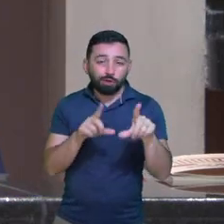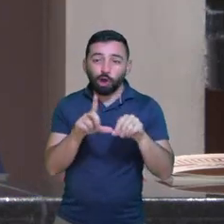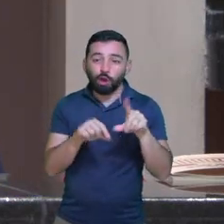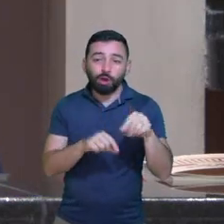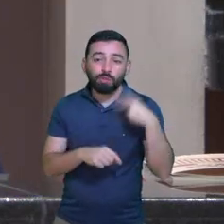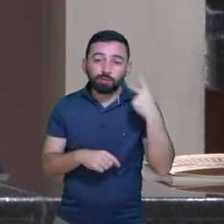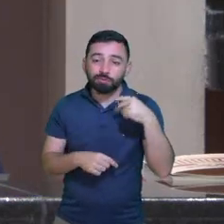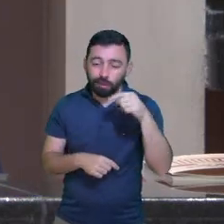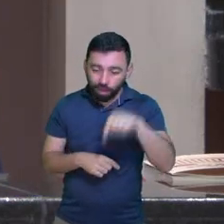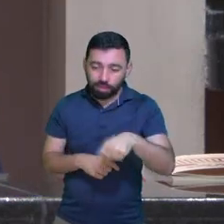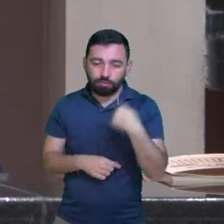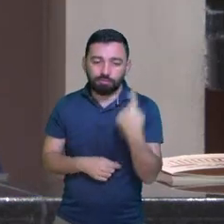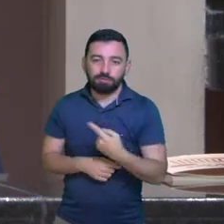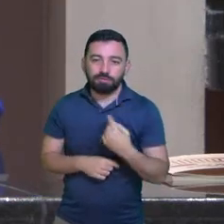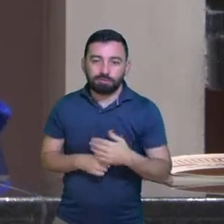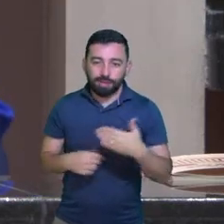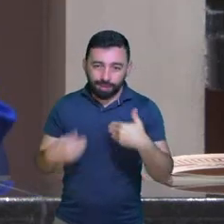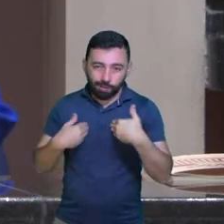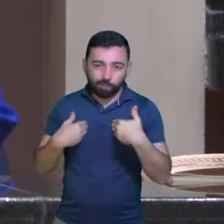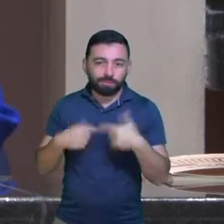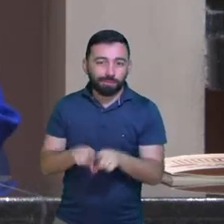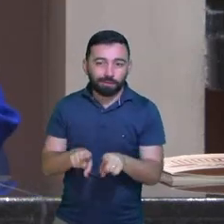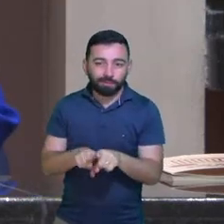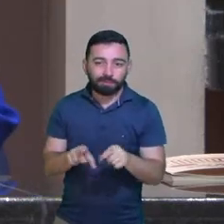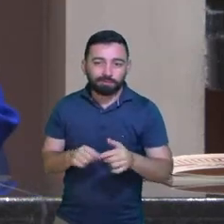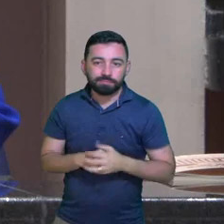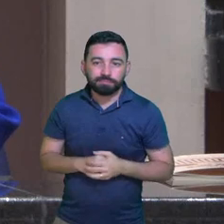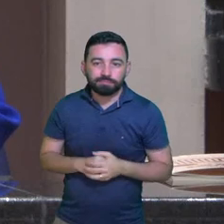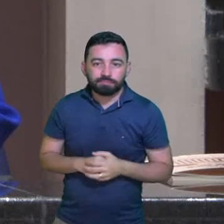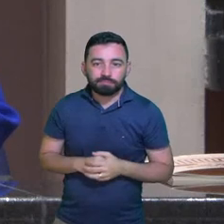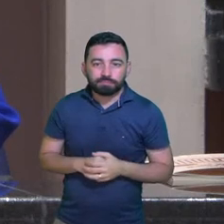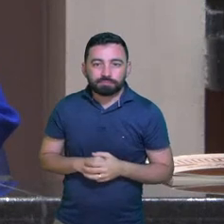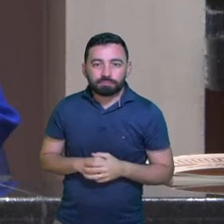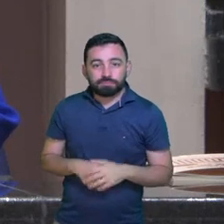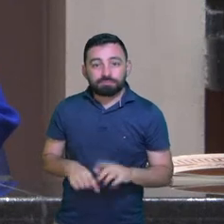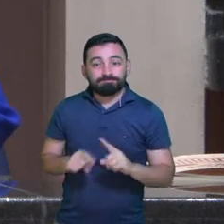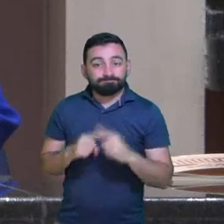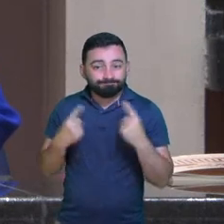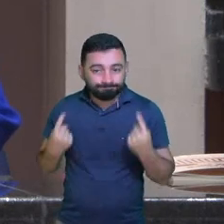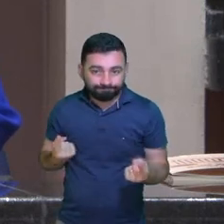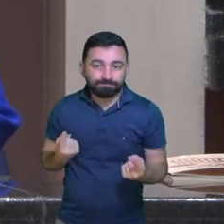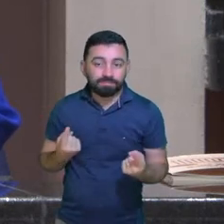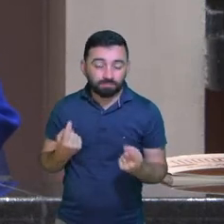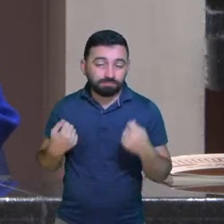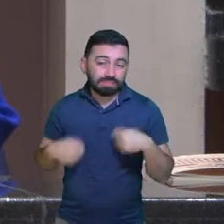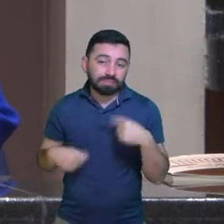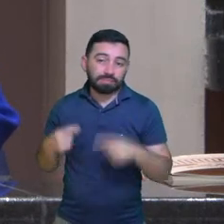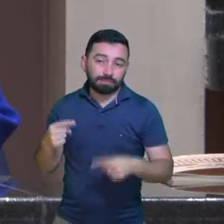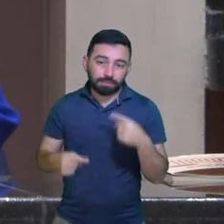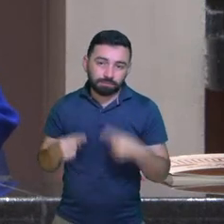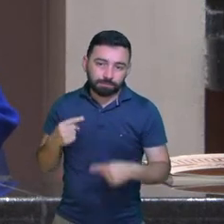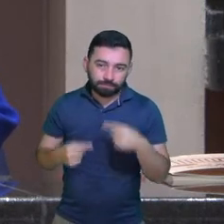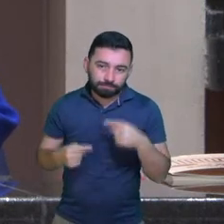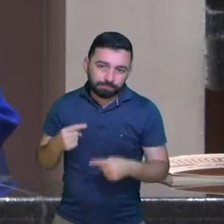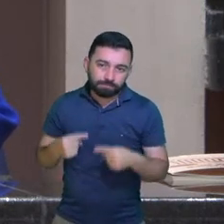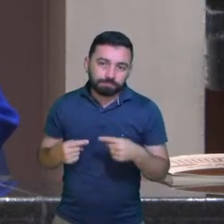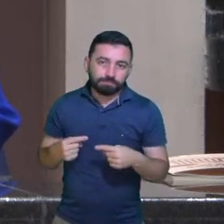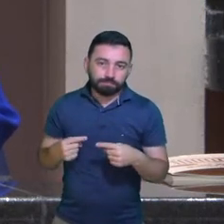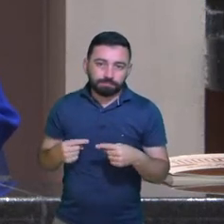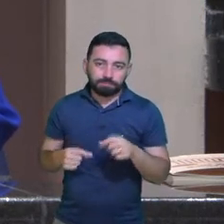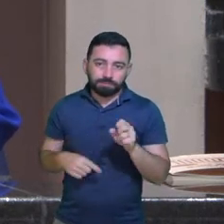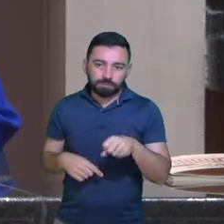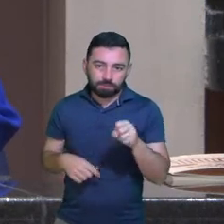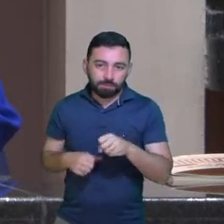nós Inclusive eu né então a gente precisa fazer o debate sim sobre o